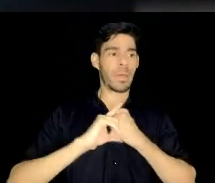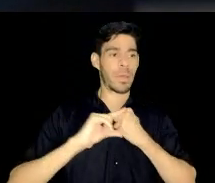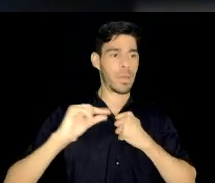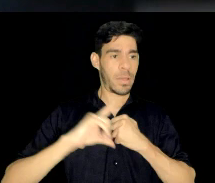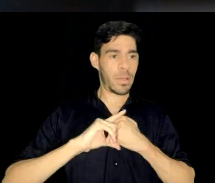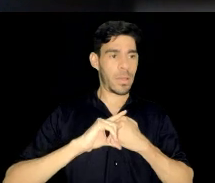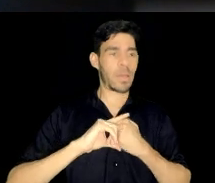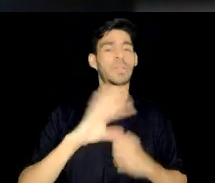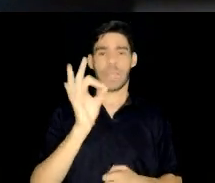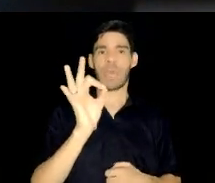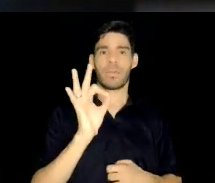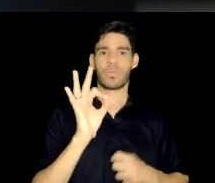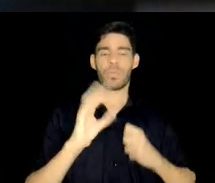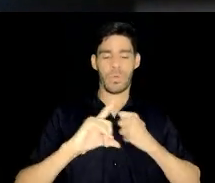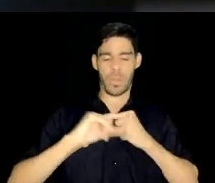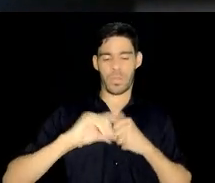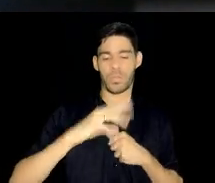artigo